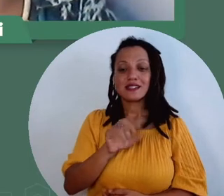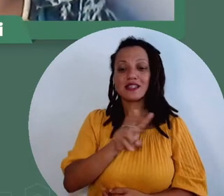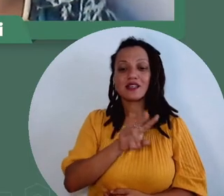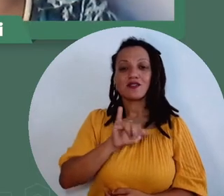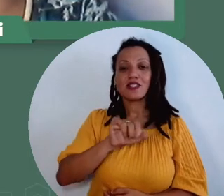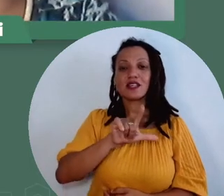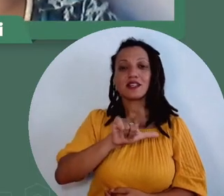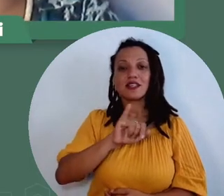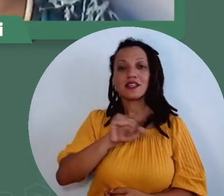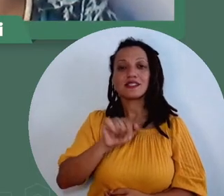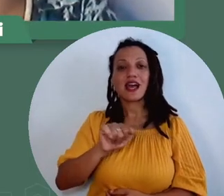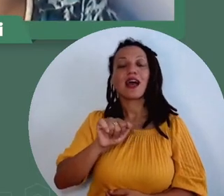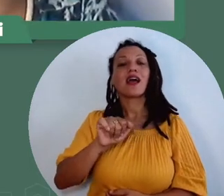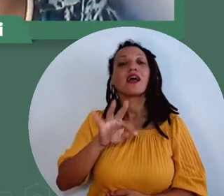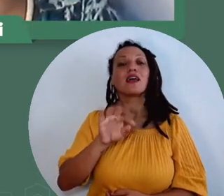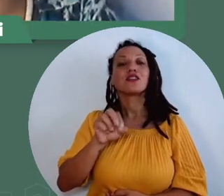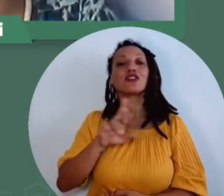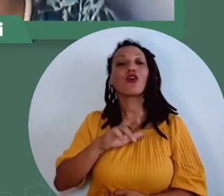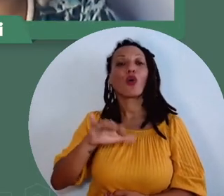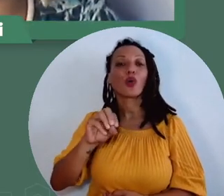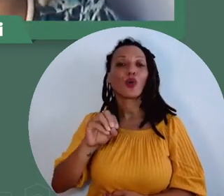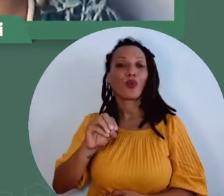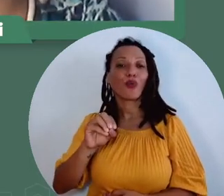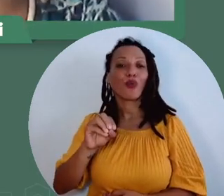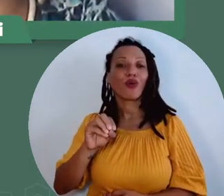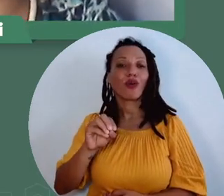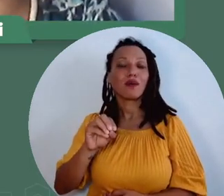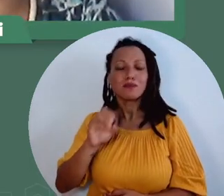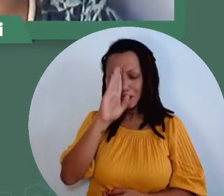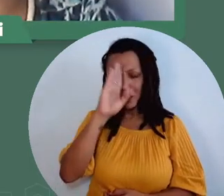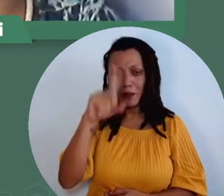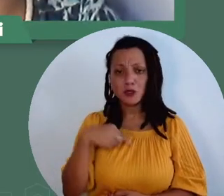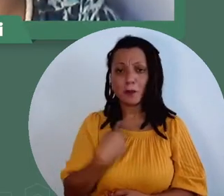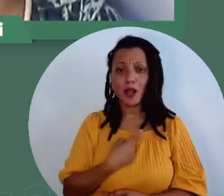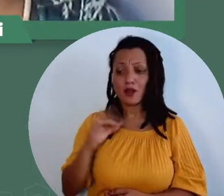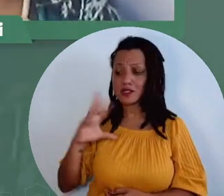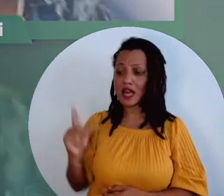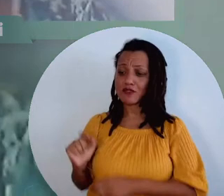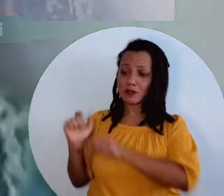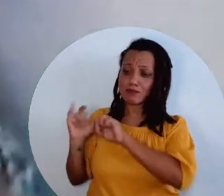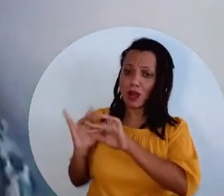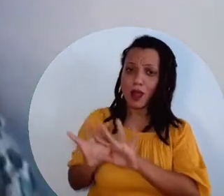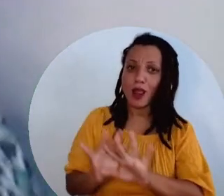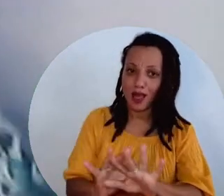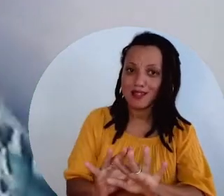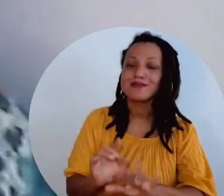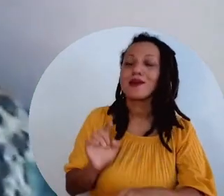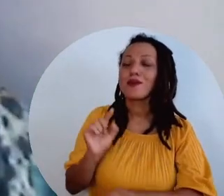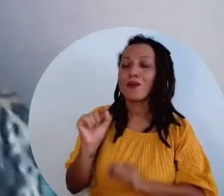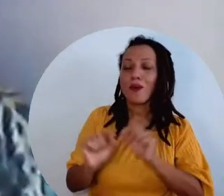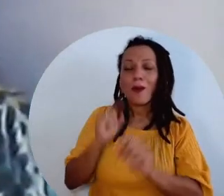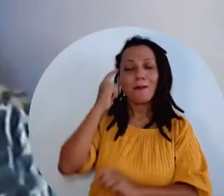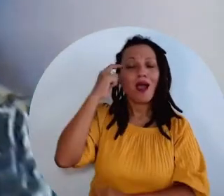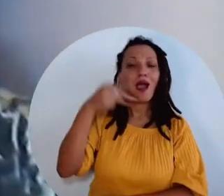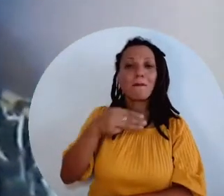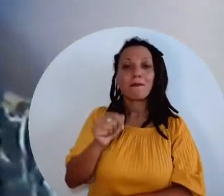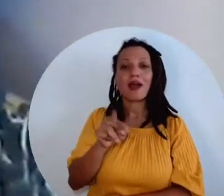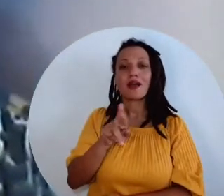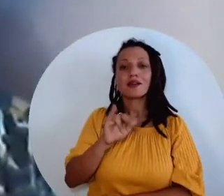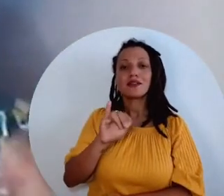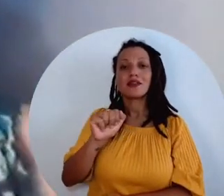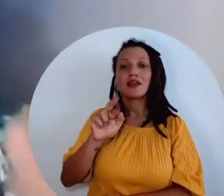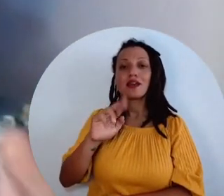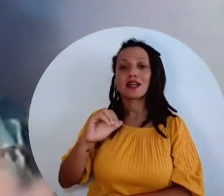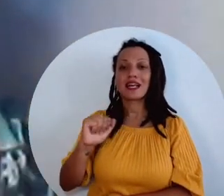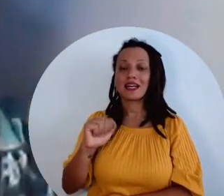que o matriarcado é, sobretudo para nós, afrodiaspóricos. E aí, para explicar isso, eu preciso trazer esse conceito,